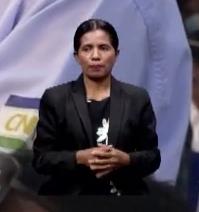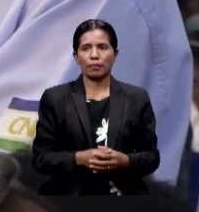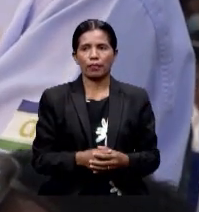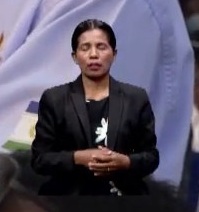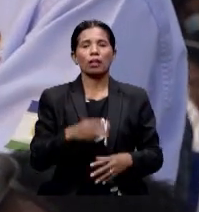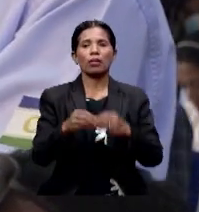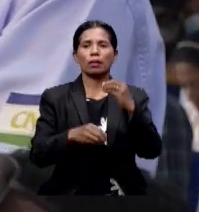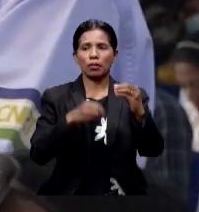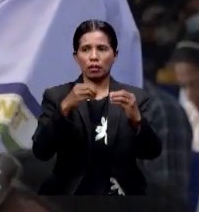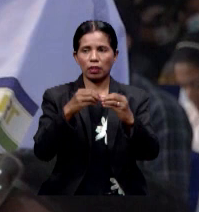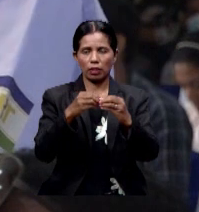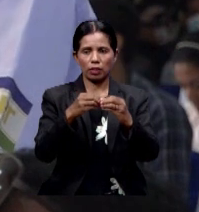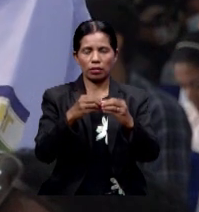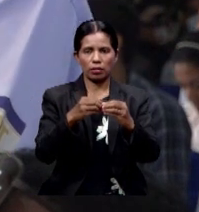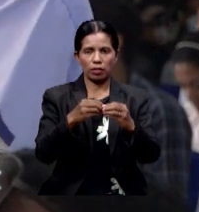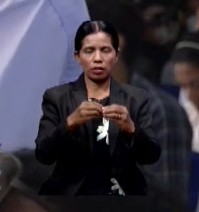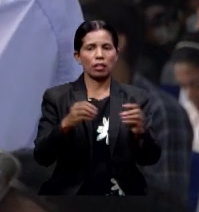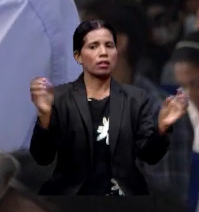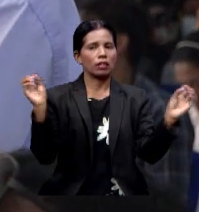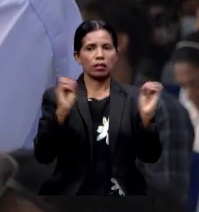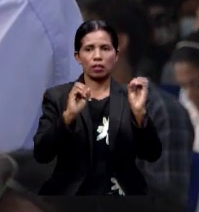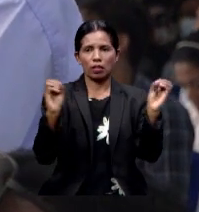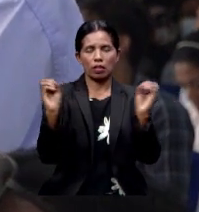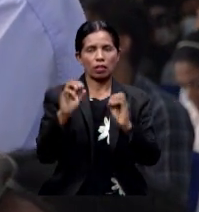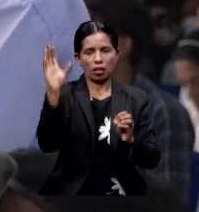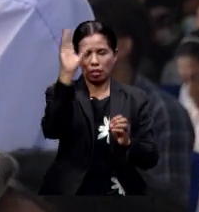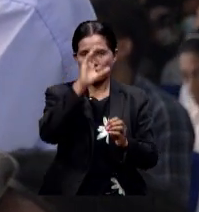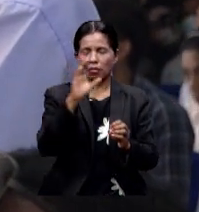cata, nia, sei lá, buca,